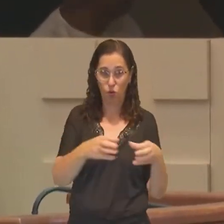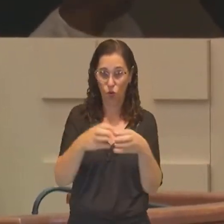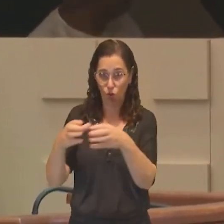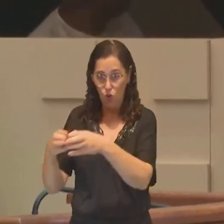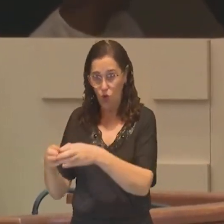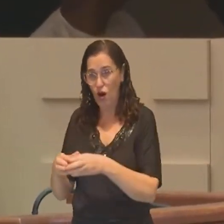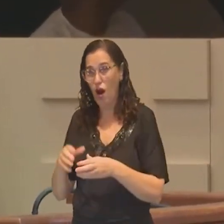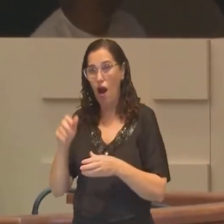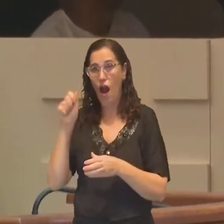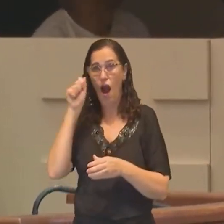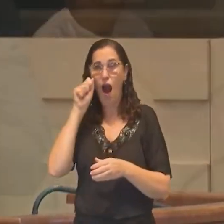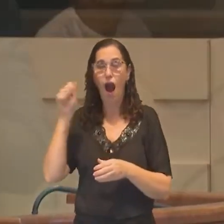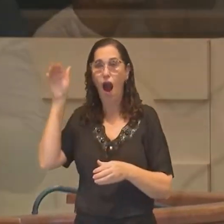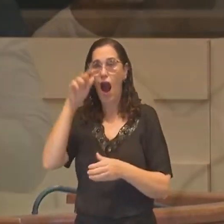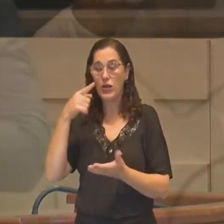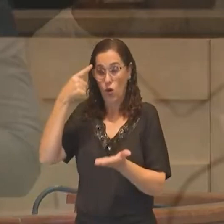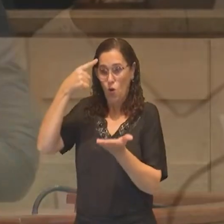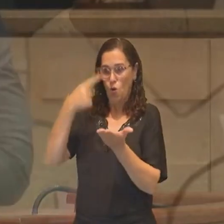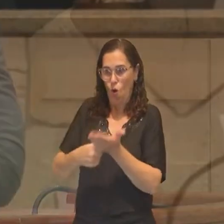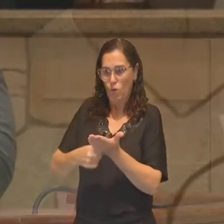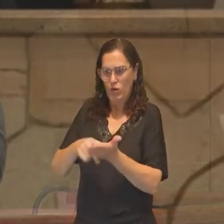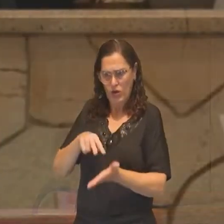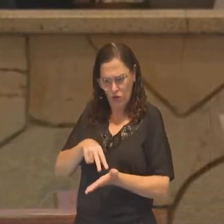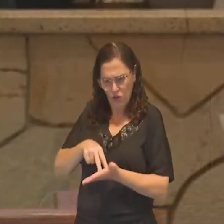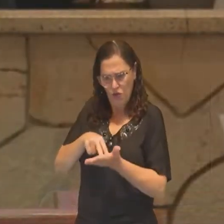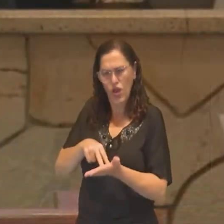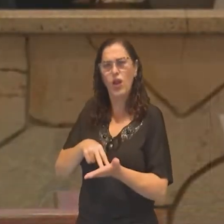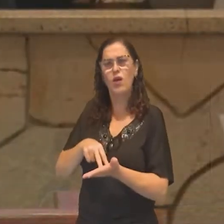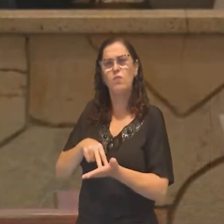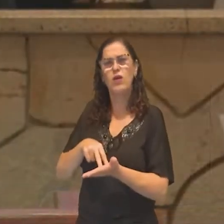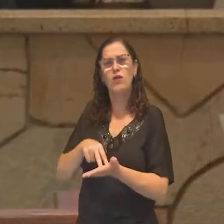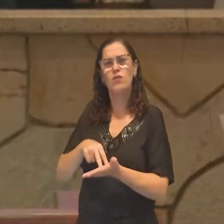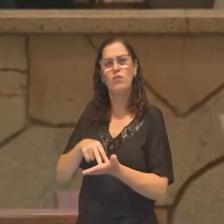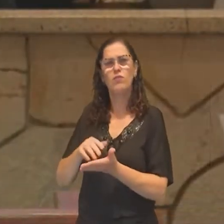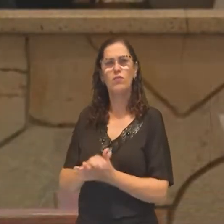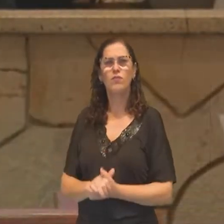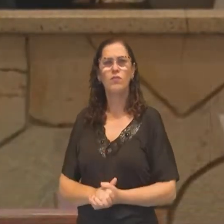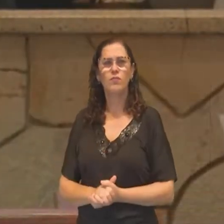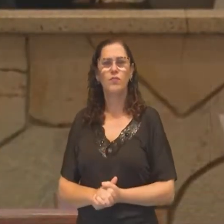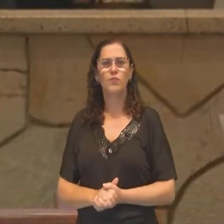Ásia, pudesse manter o seu compromisso firmado,